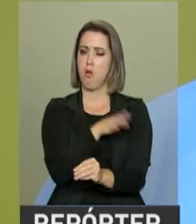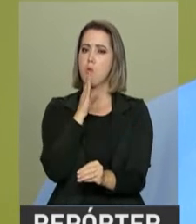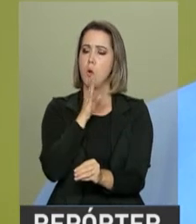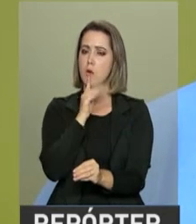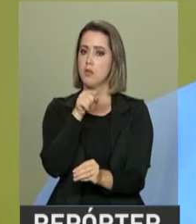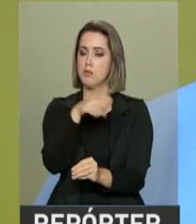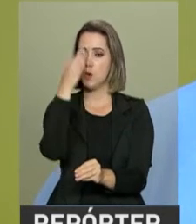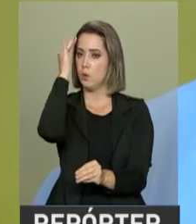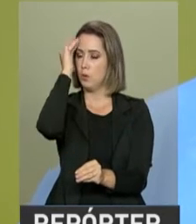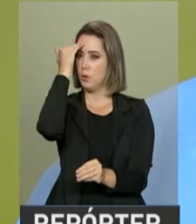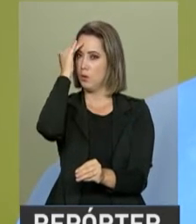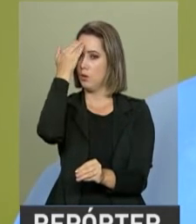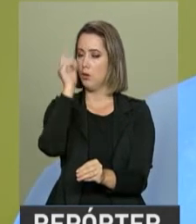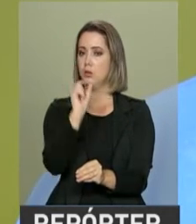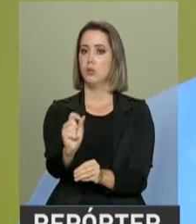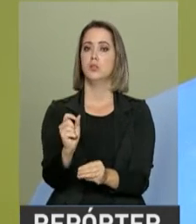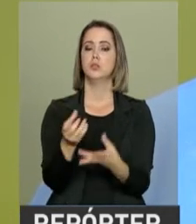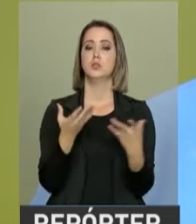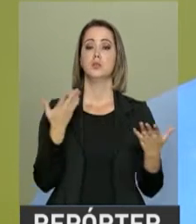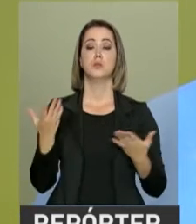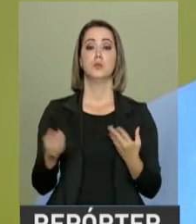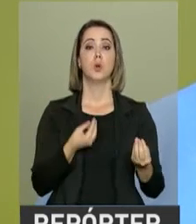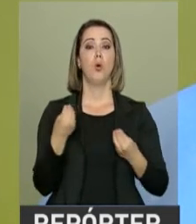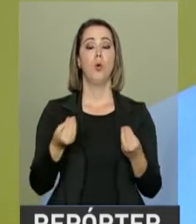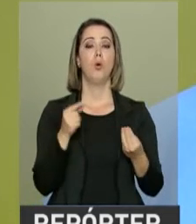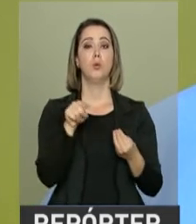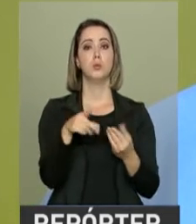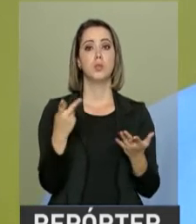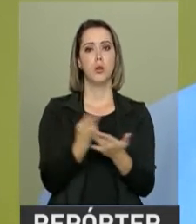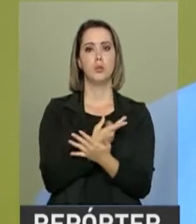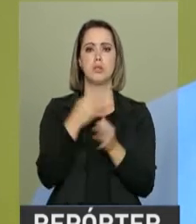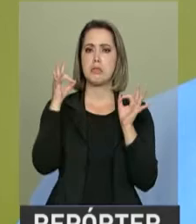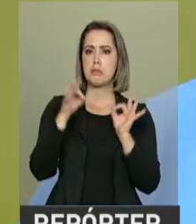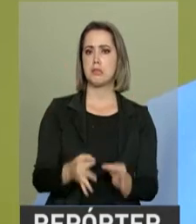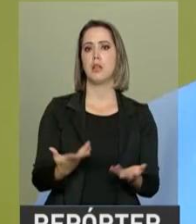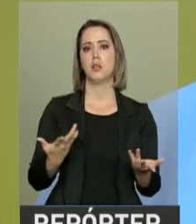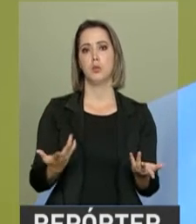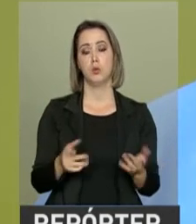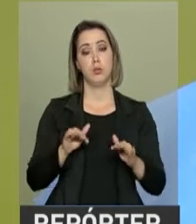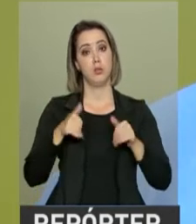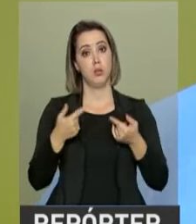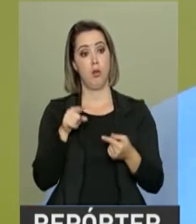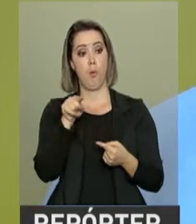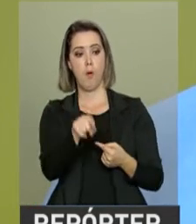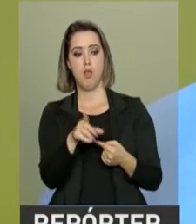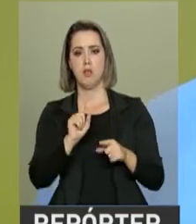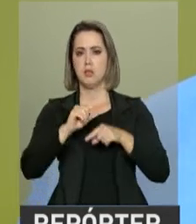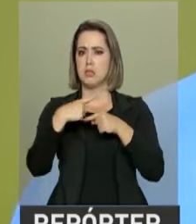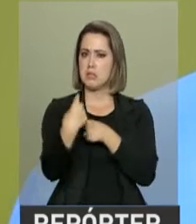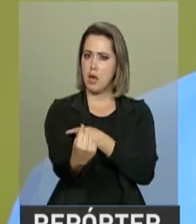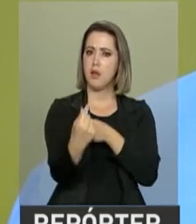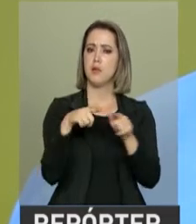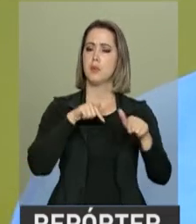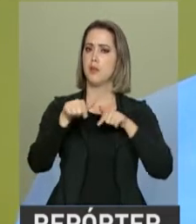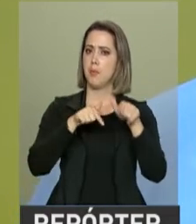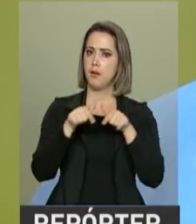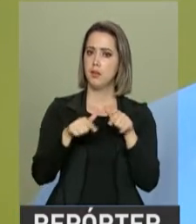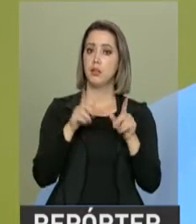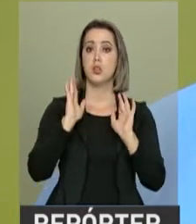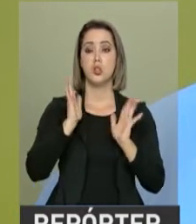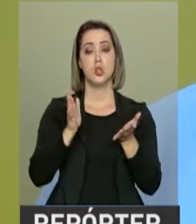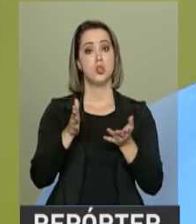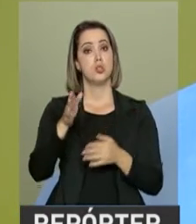conhecimento de como isso funciona na prática. Então, eles, quando saírem para o mercado de trabalho,